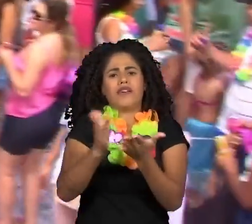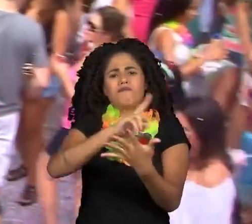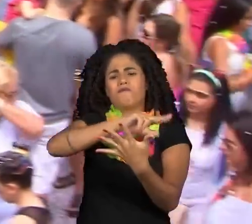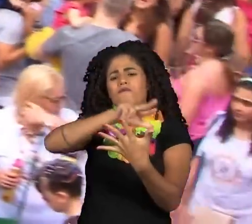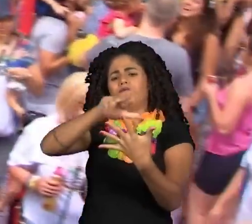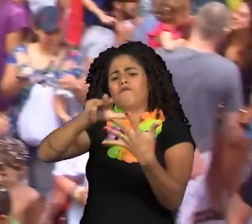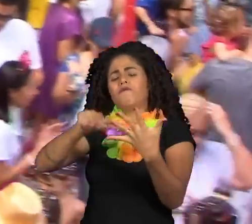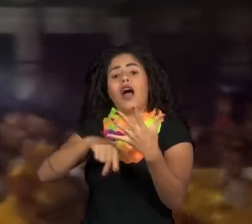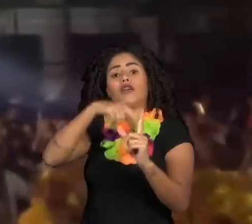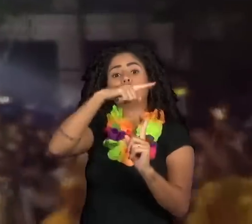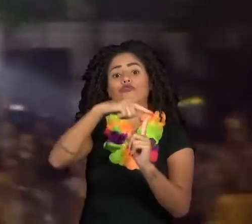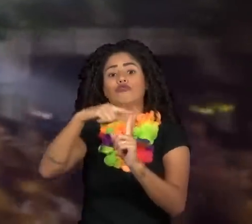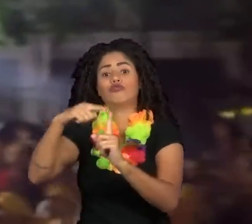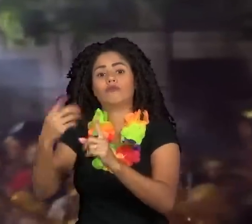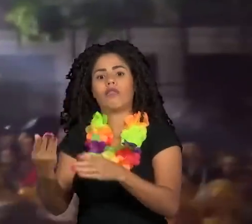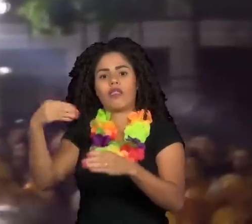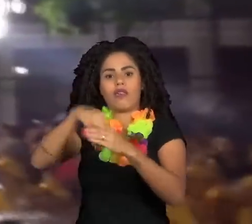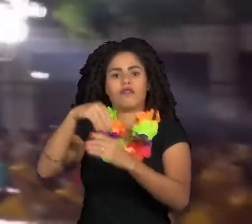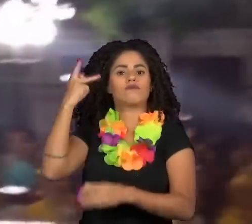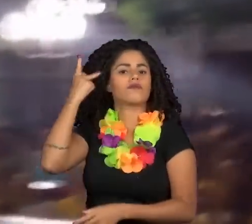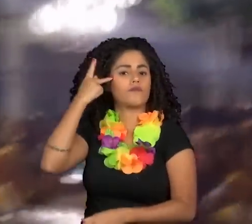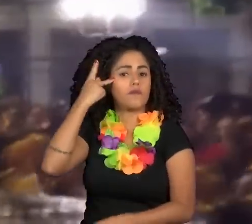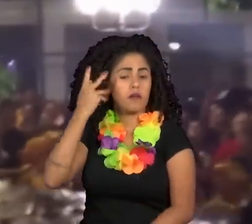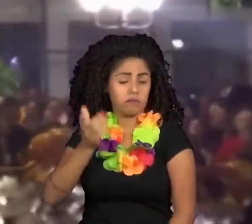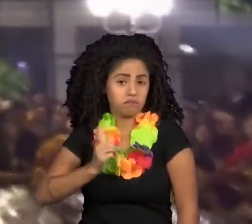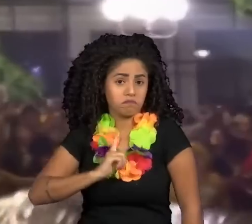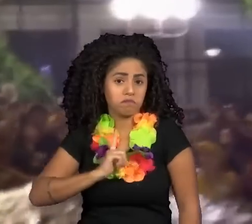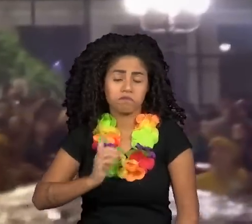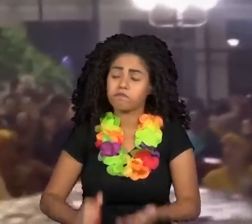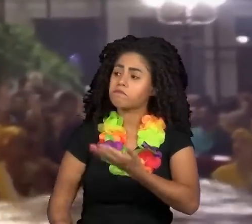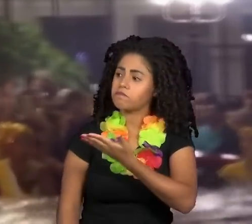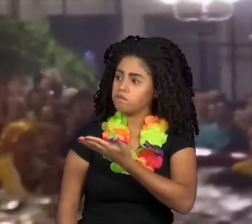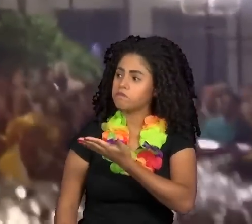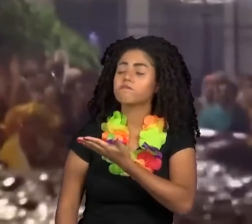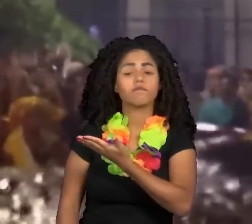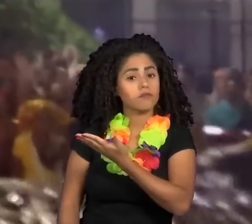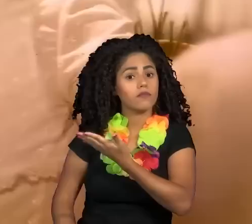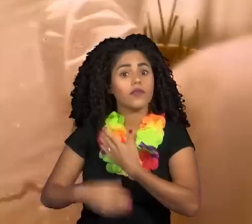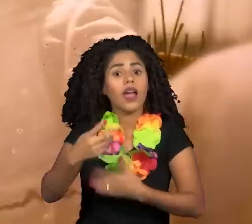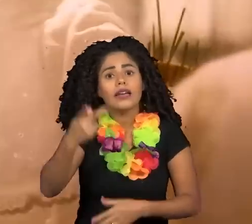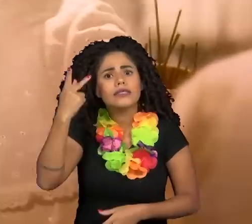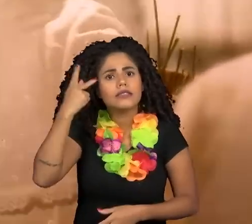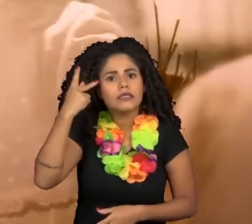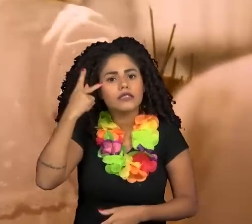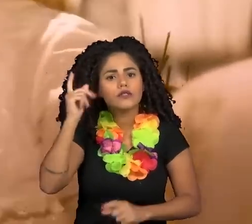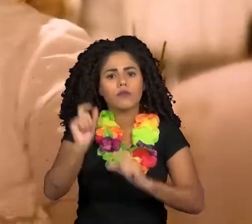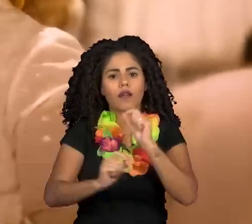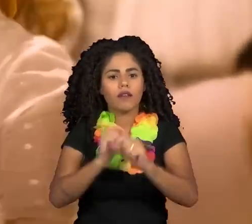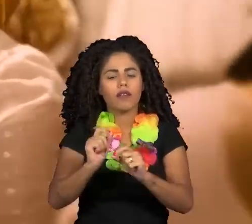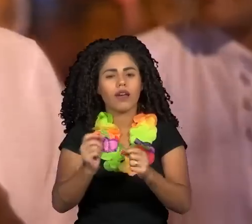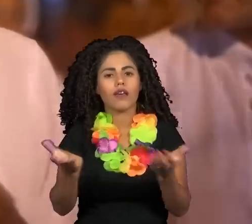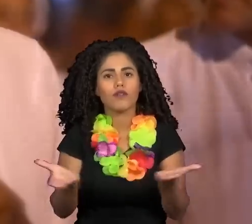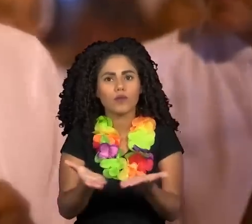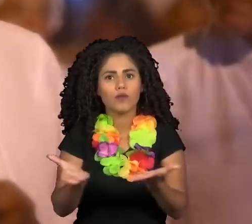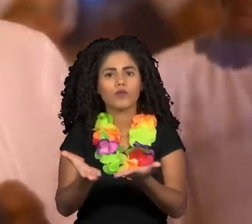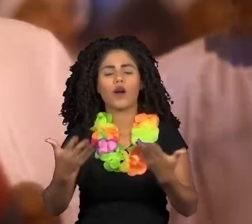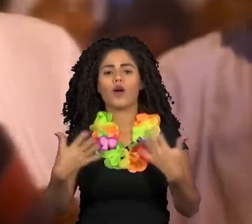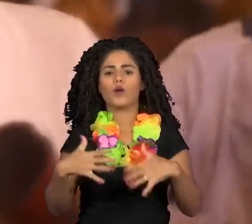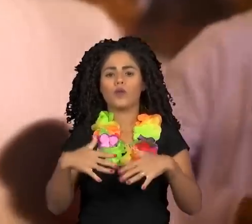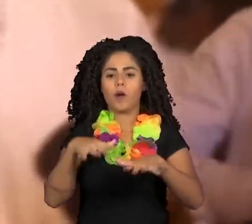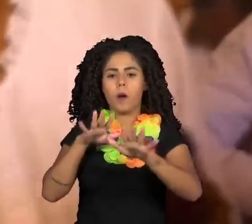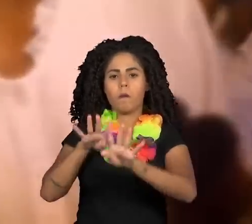de tudo dentro de São Paulo. Por exemplo, o Ilu Badmi, ele abre o Carnaval de São Paulo, sai ali na Praça da República, é um bloco